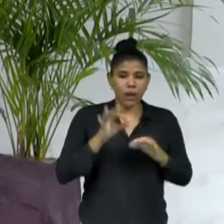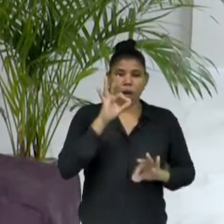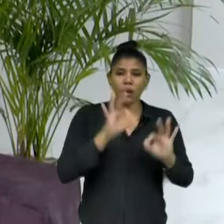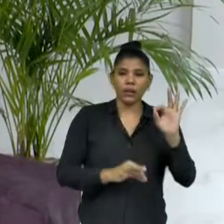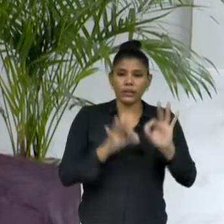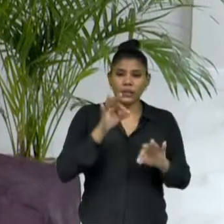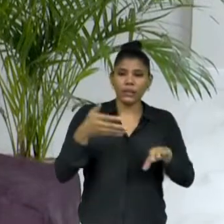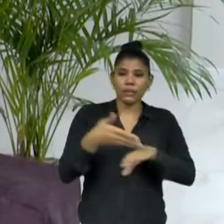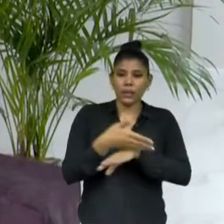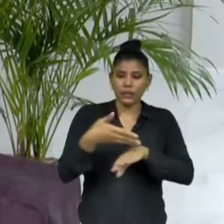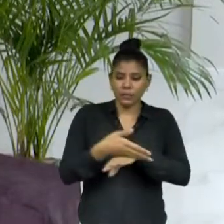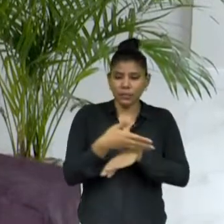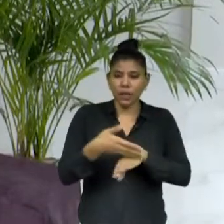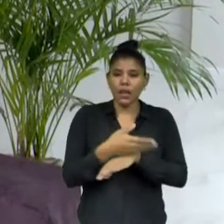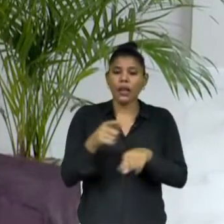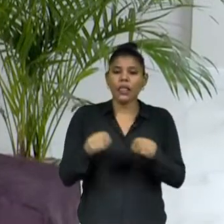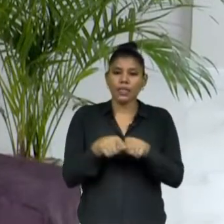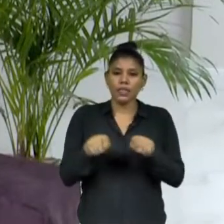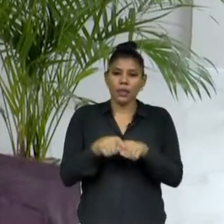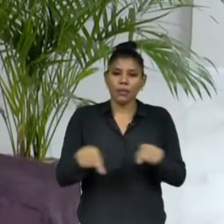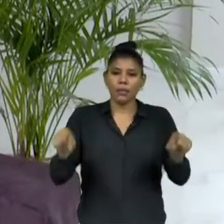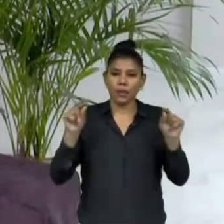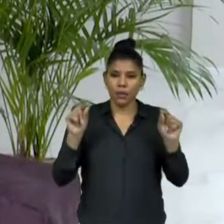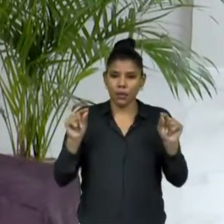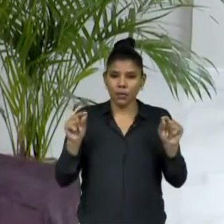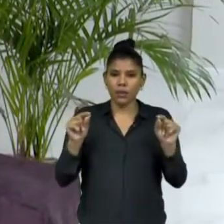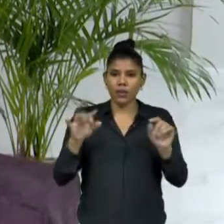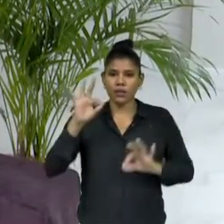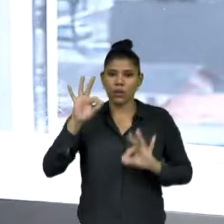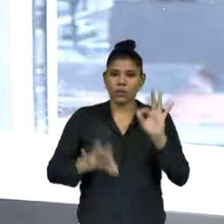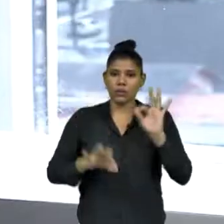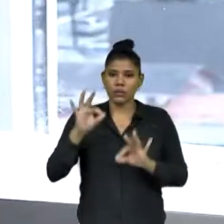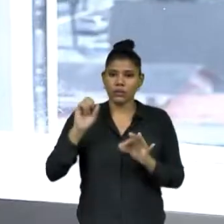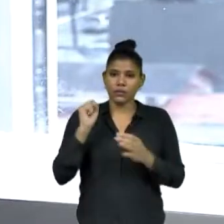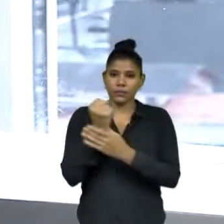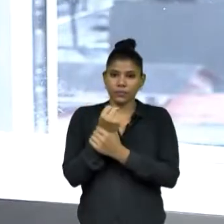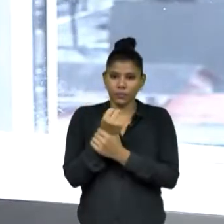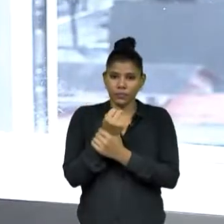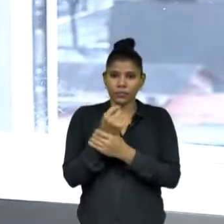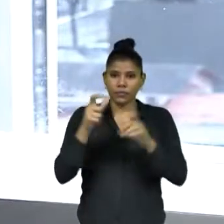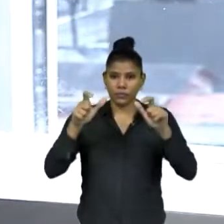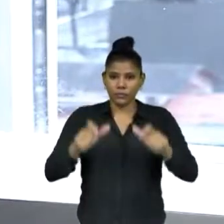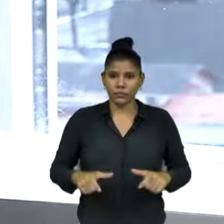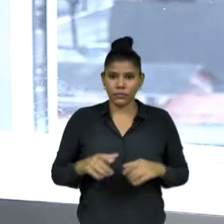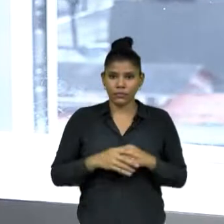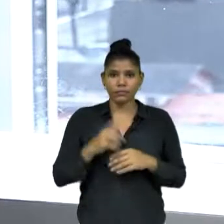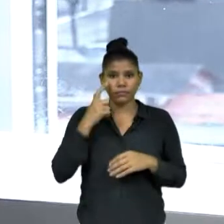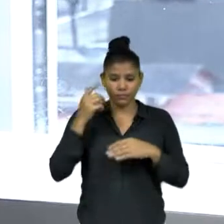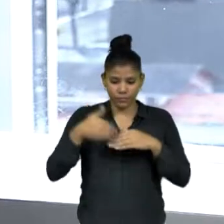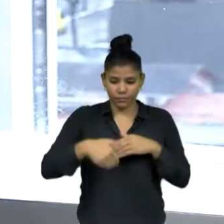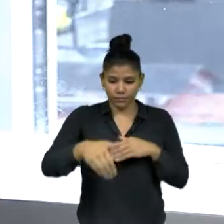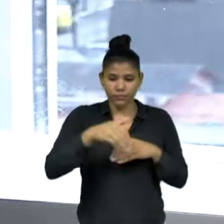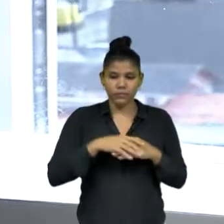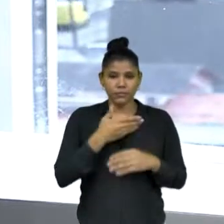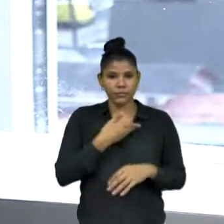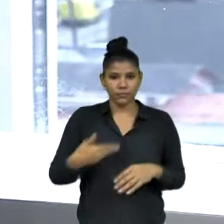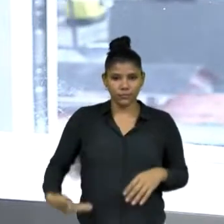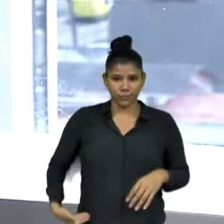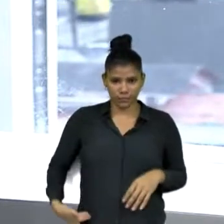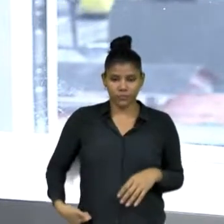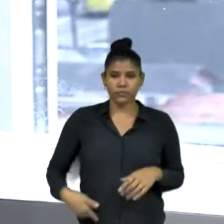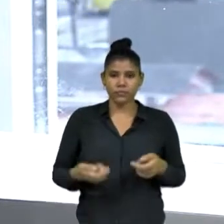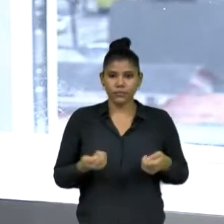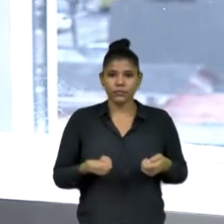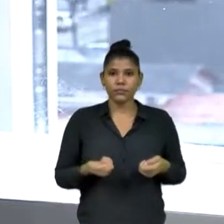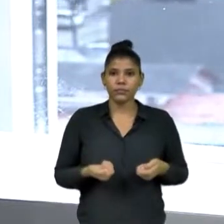no processo de gestação da segurança no âmbito local. Veja a seguir, governo do estado entrega um novo batalhão